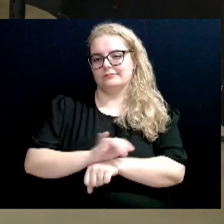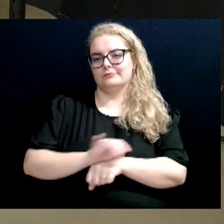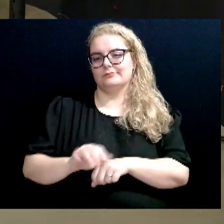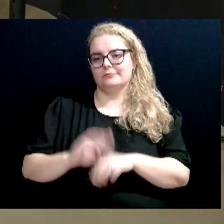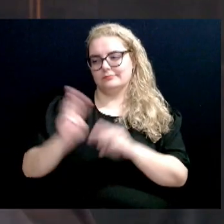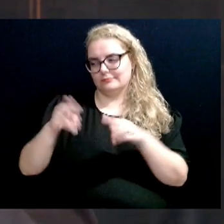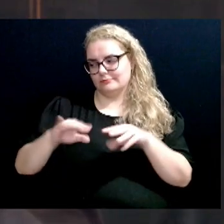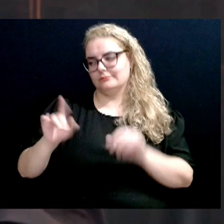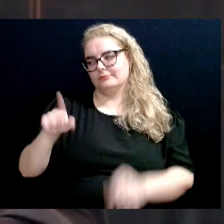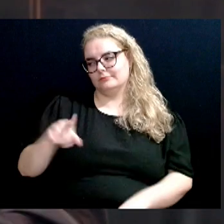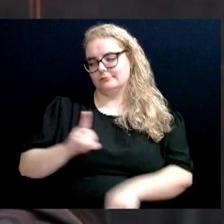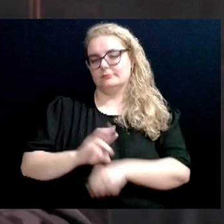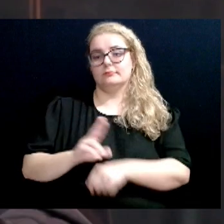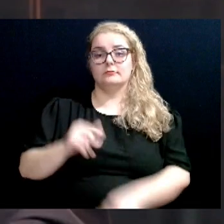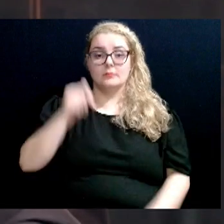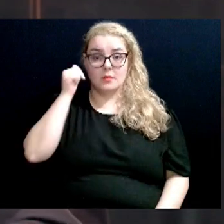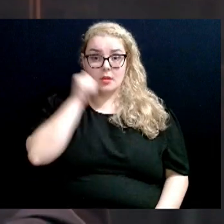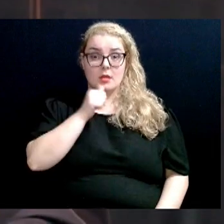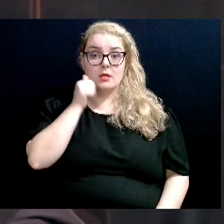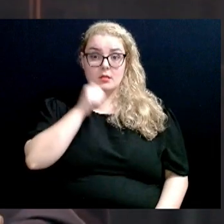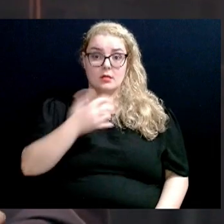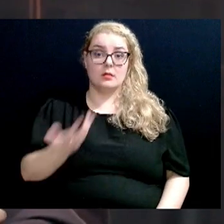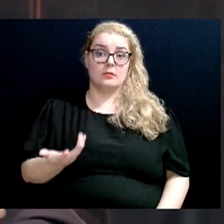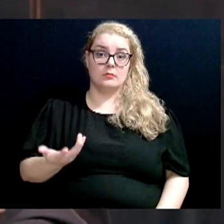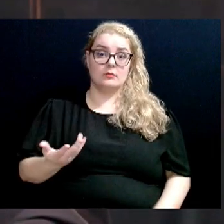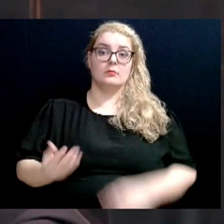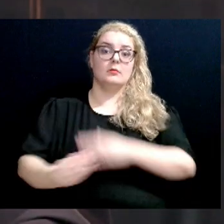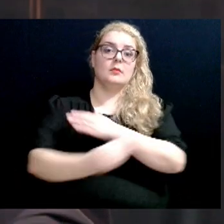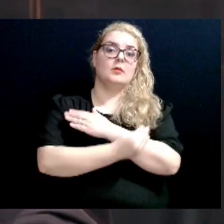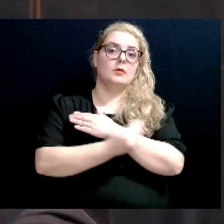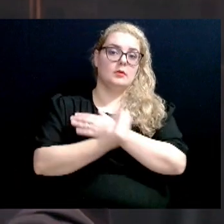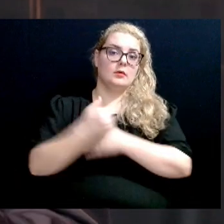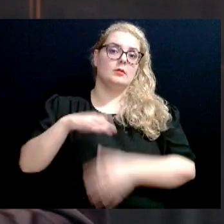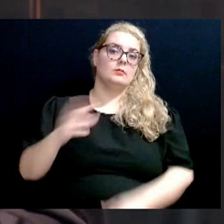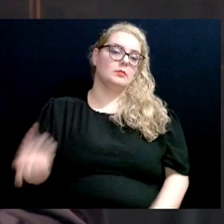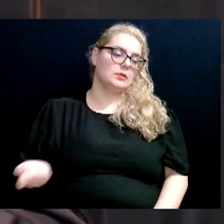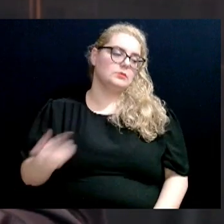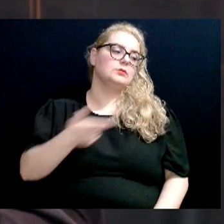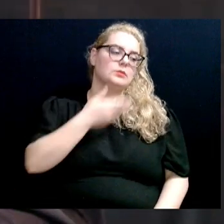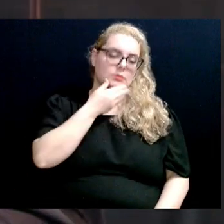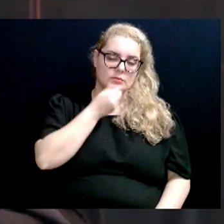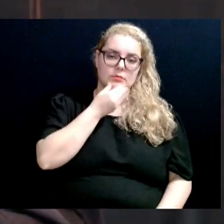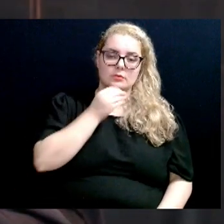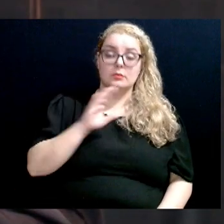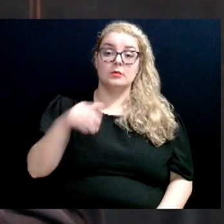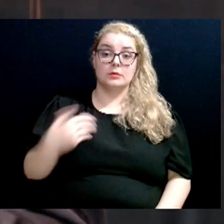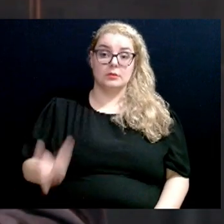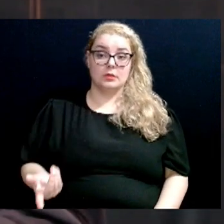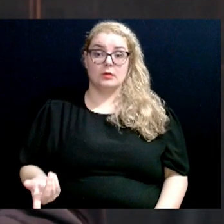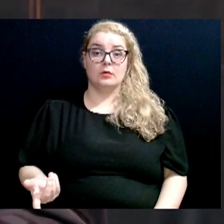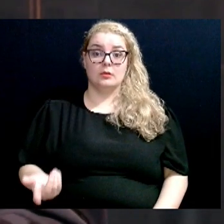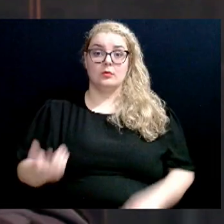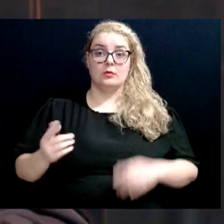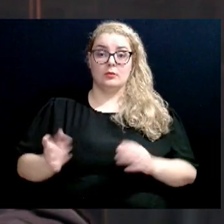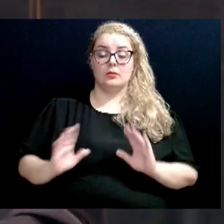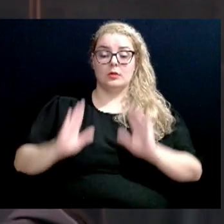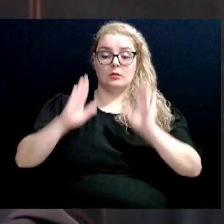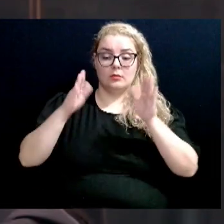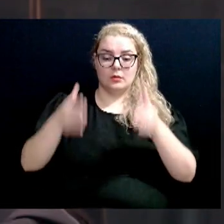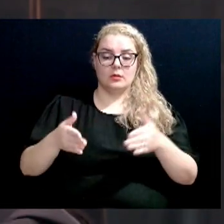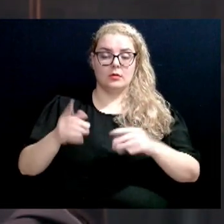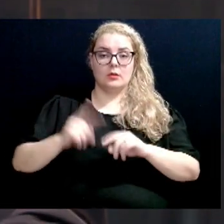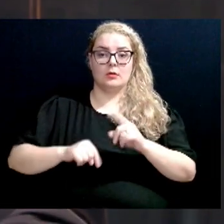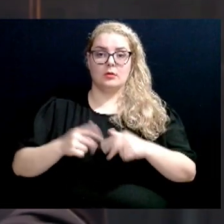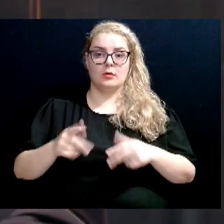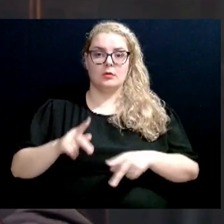As mulheres, elas se cuidam mais que os homens. Sim. Então, quando a gente volta o produto, né, para o público